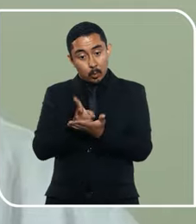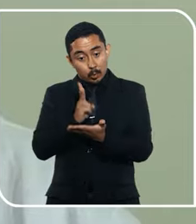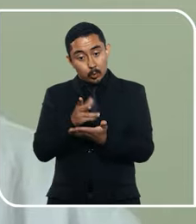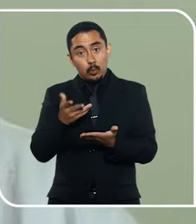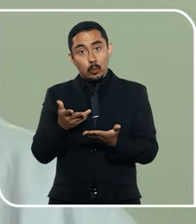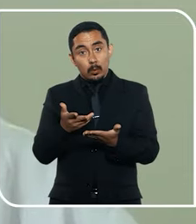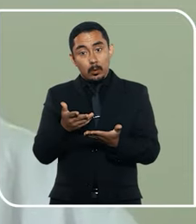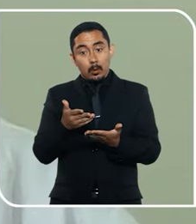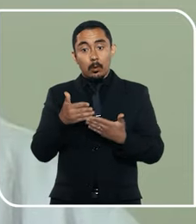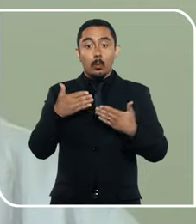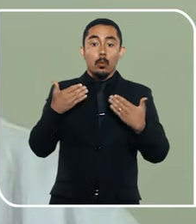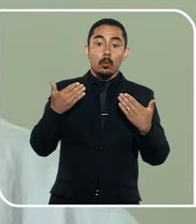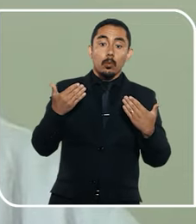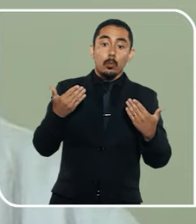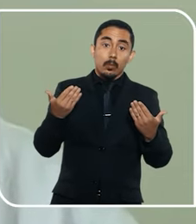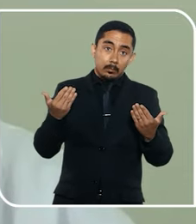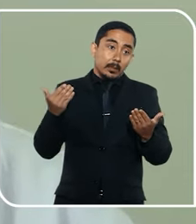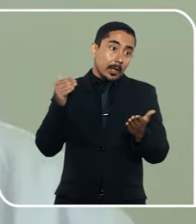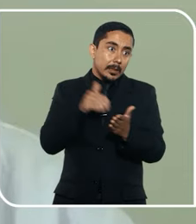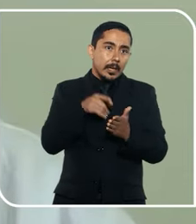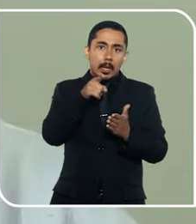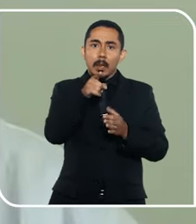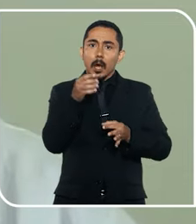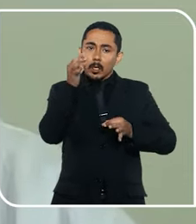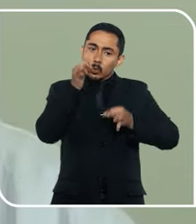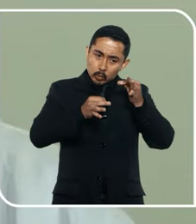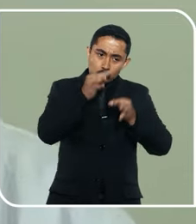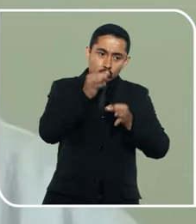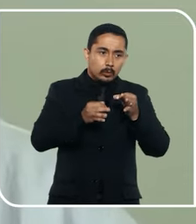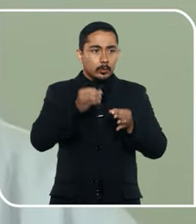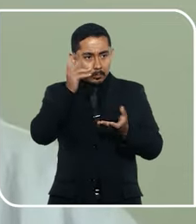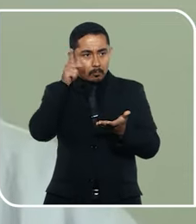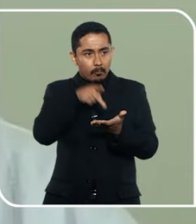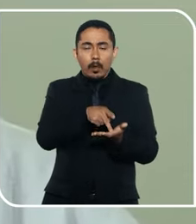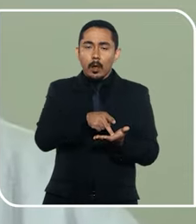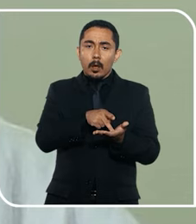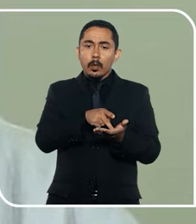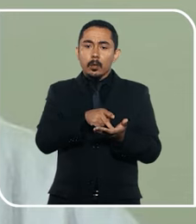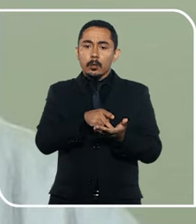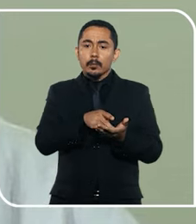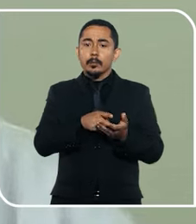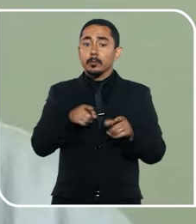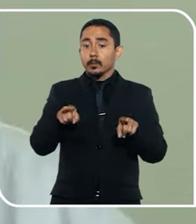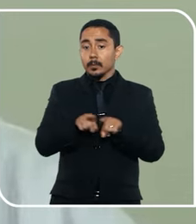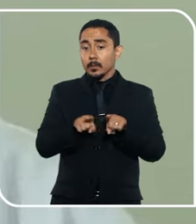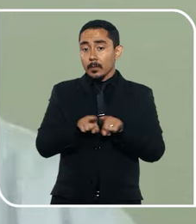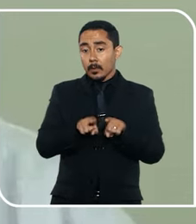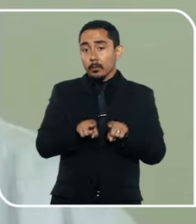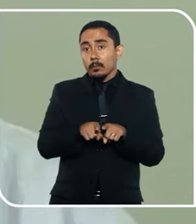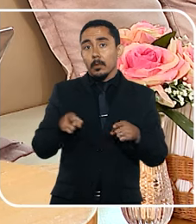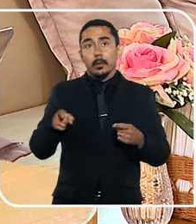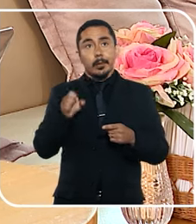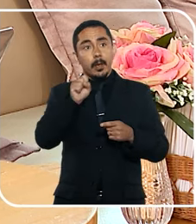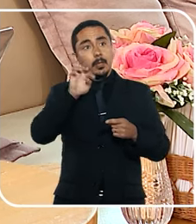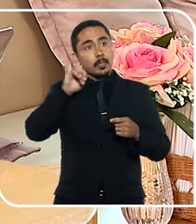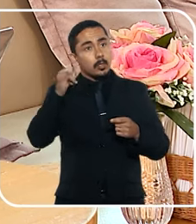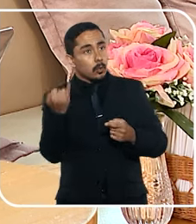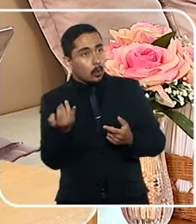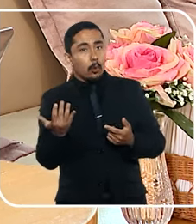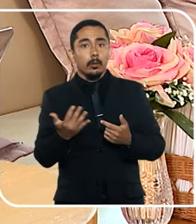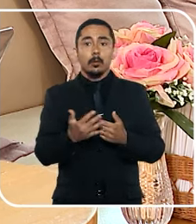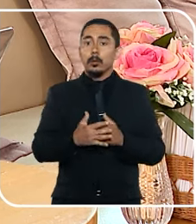de continuar por esse caminho, até brigar na justiça e até mesmo ir para a